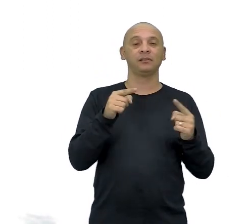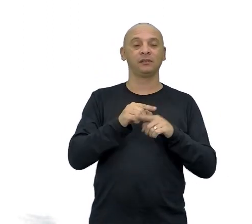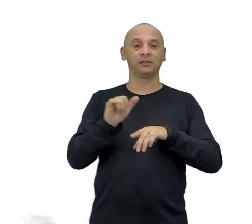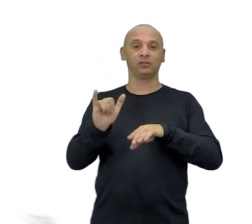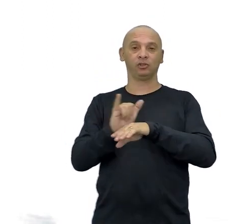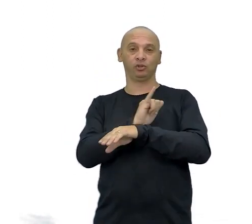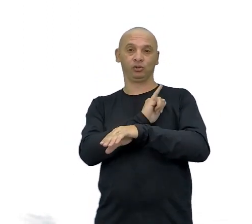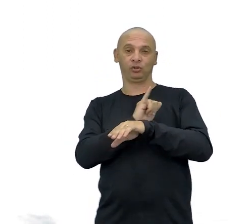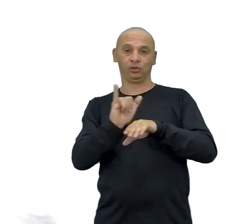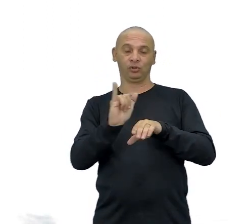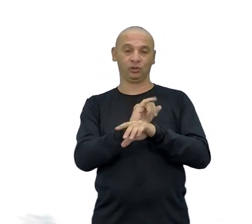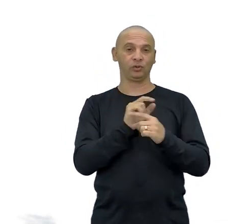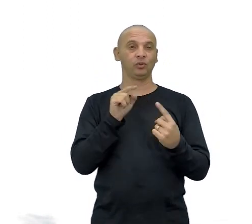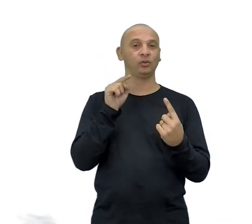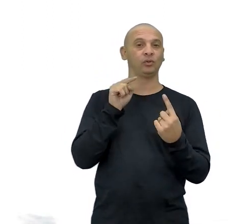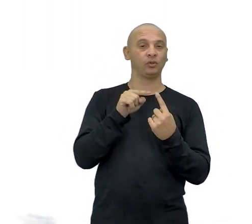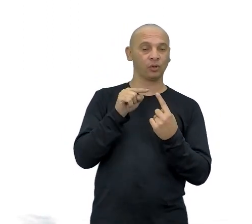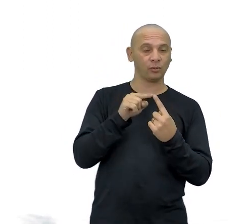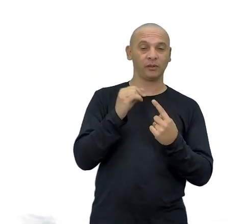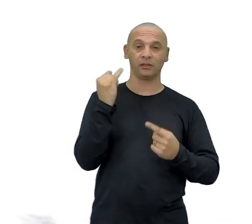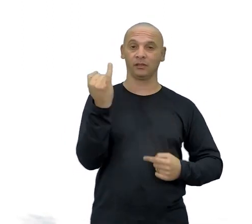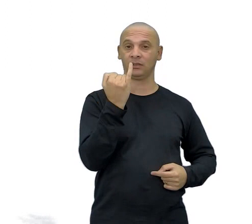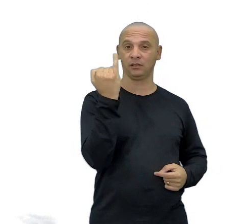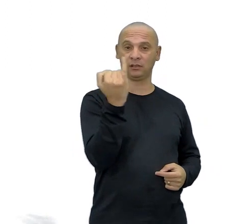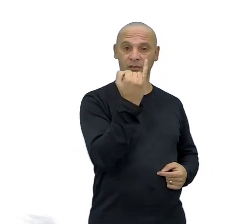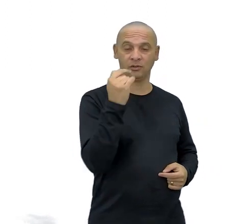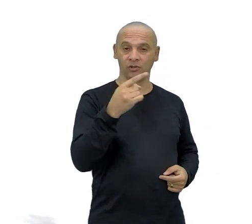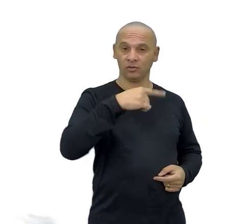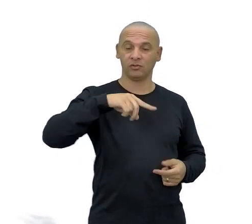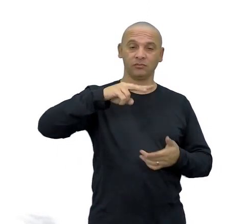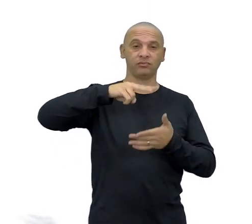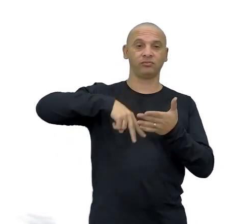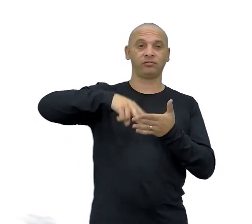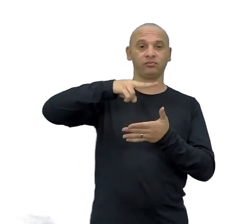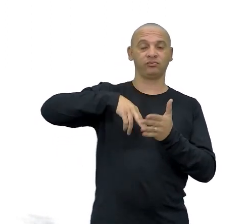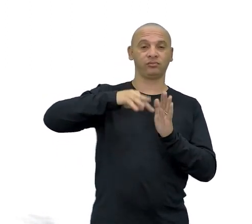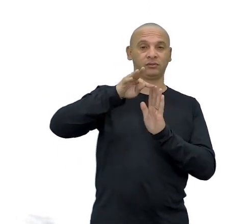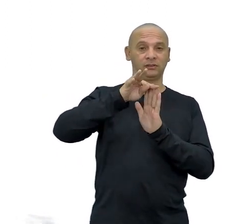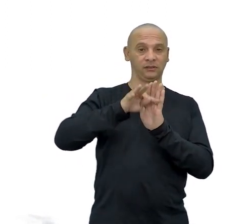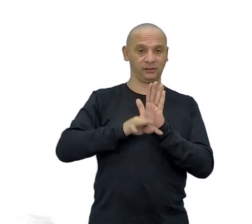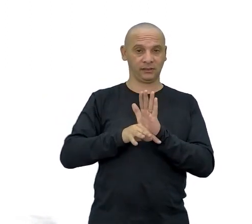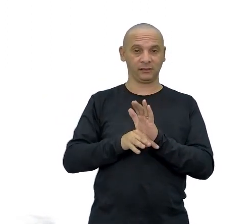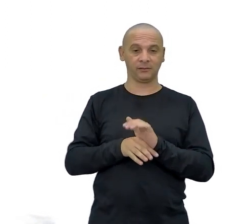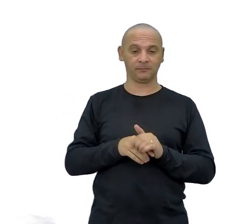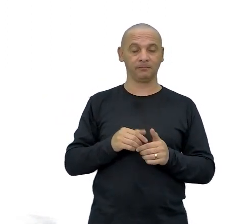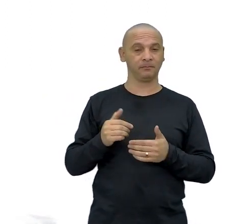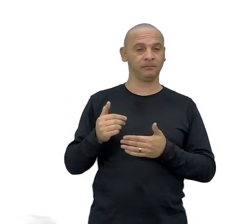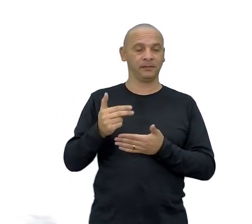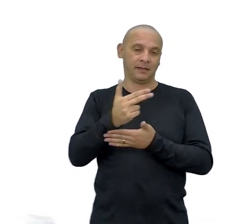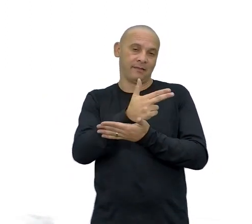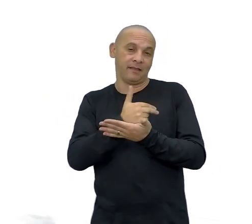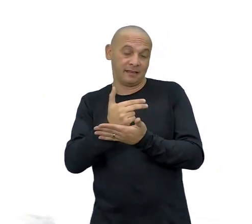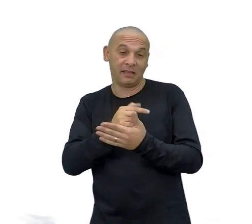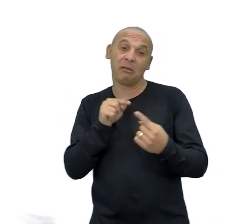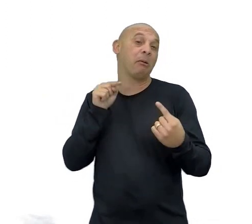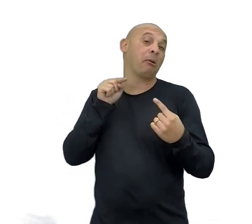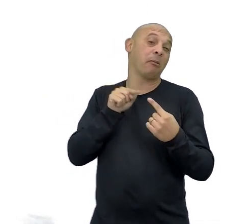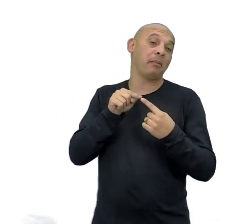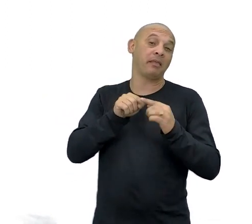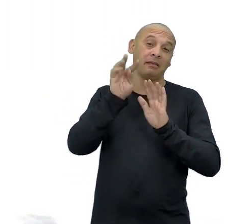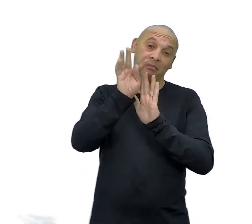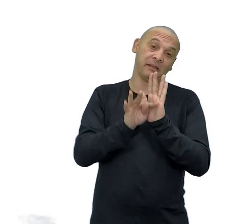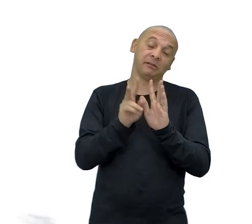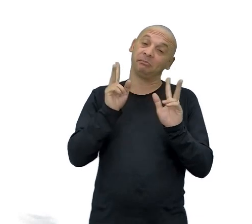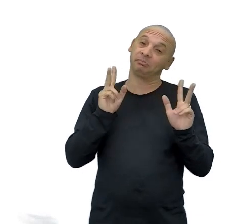estratégias cognitivas, elas são muito importantes para fazer a leitura de cada texto. Uma imagem é um texto, inclusive. E